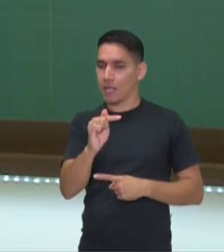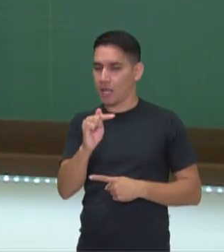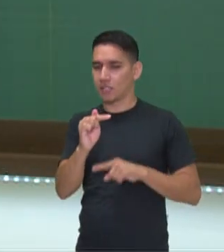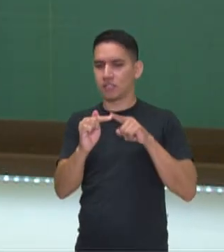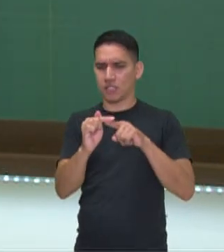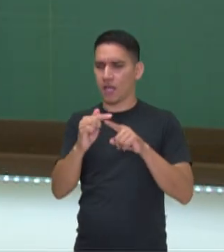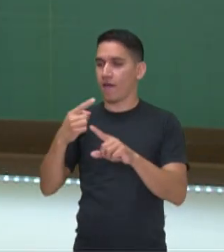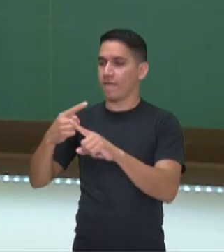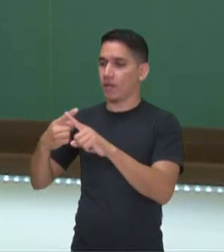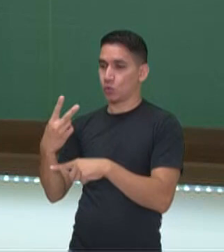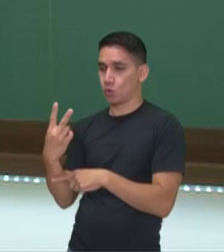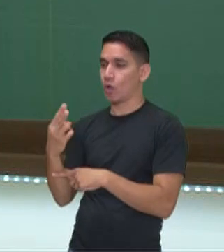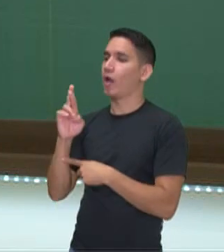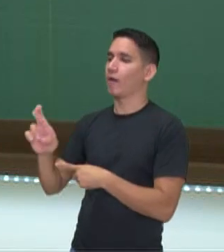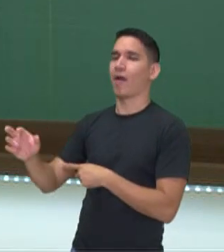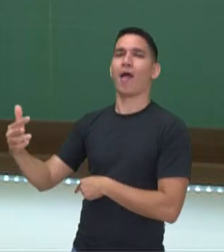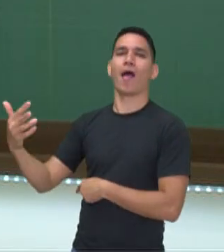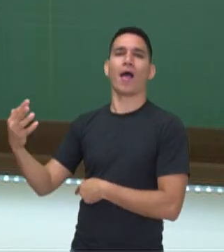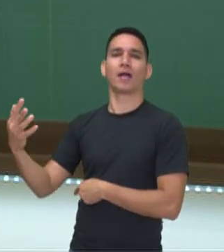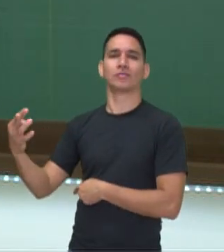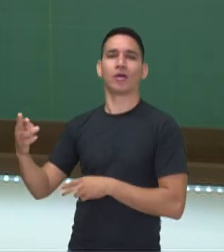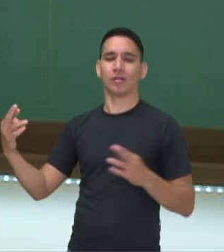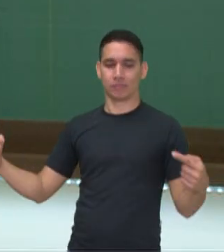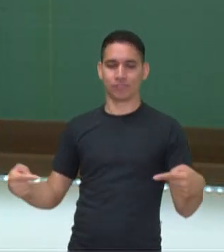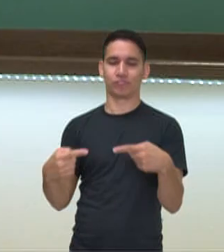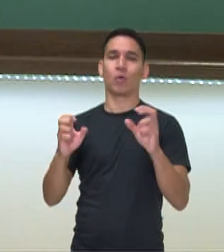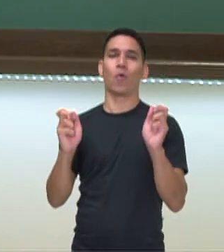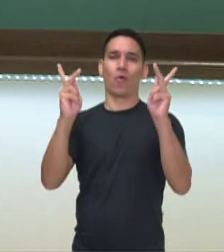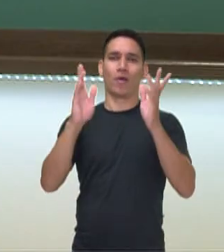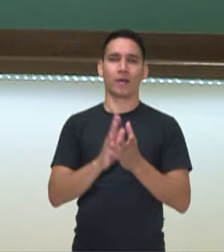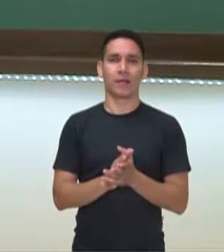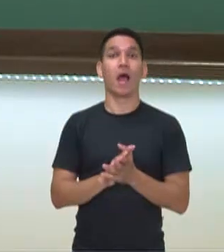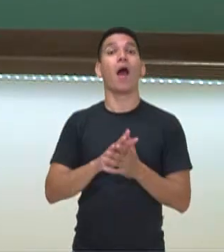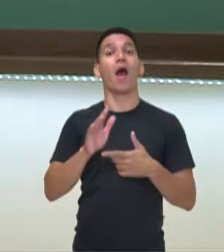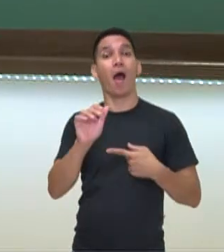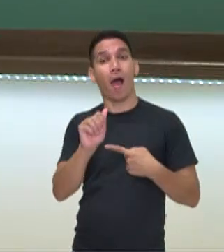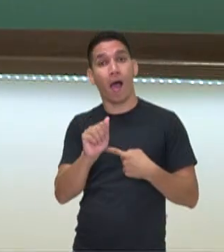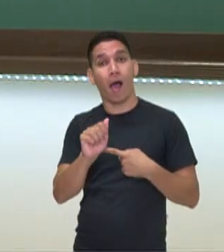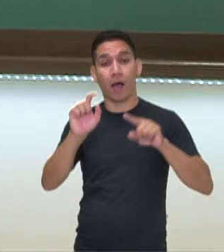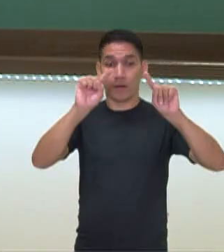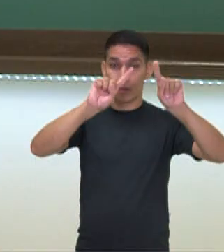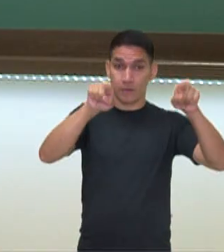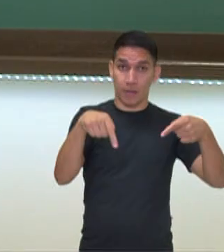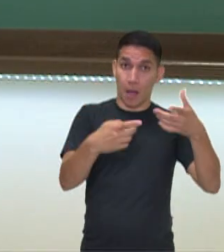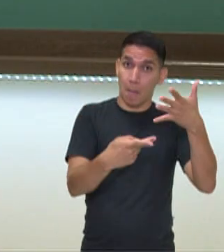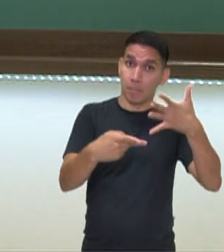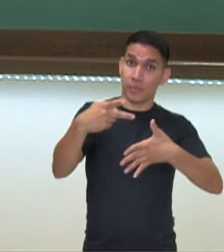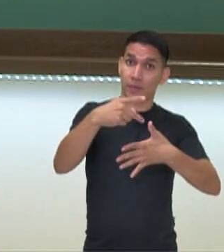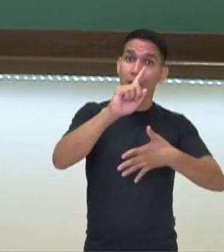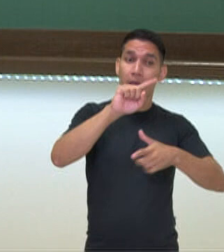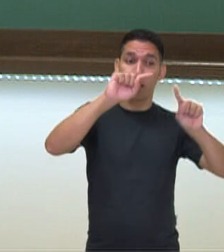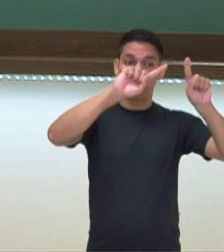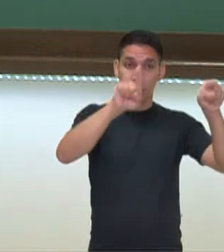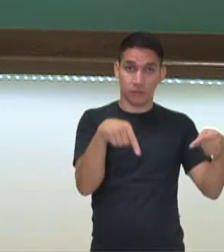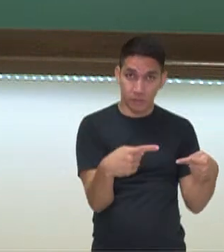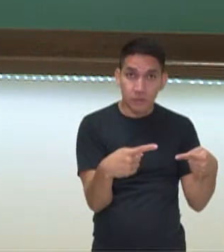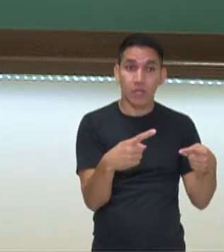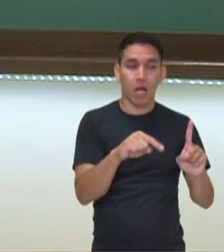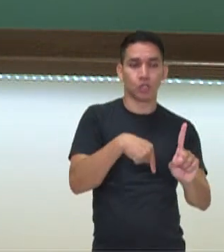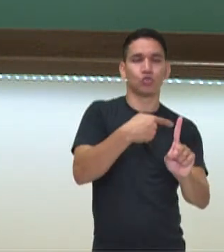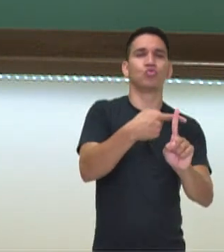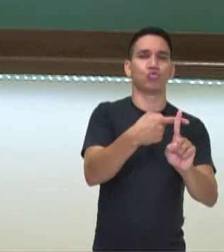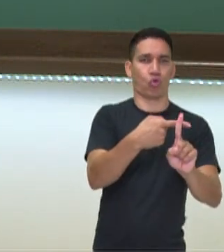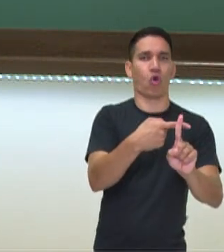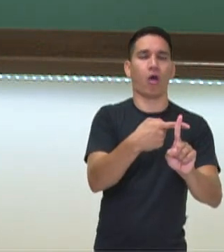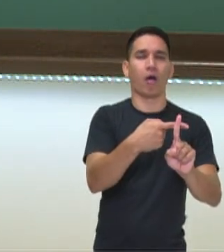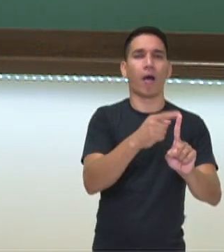14. Então a resposta da letra A é o parênteses aqui mostrando para mim. Primeiro eu vou resolver a soma para depois resolver